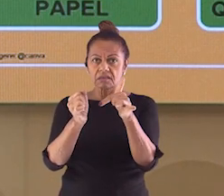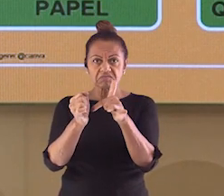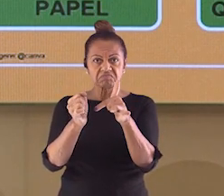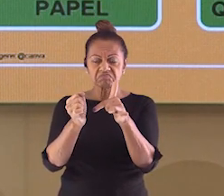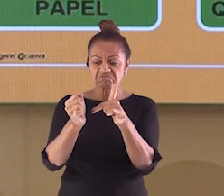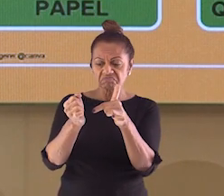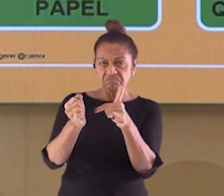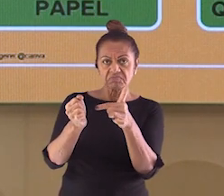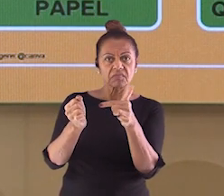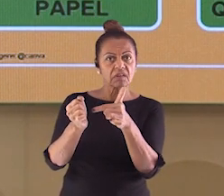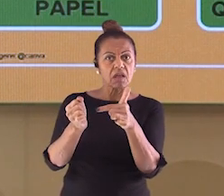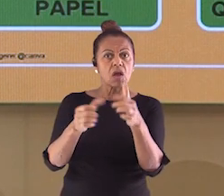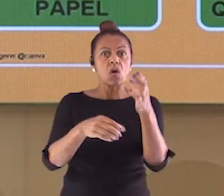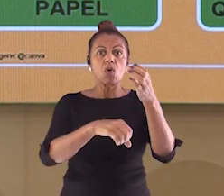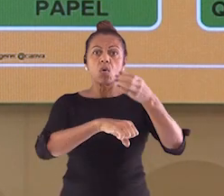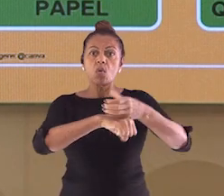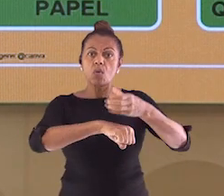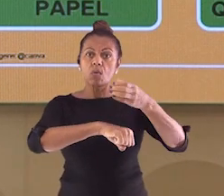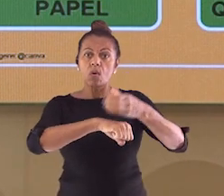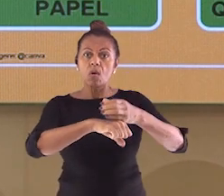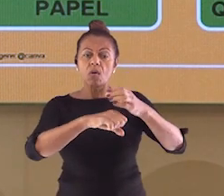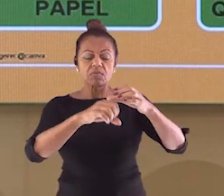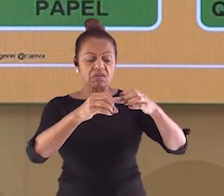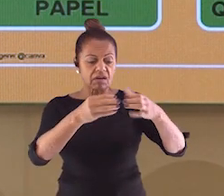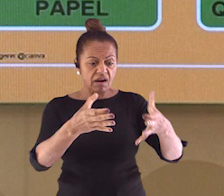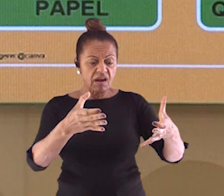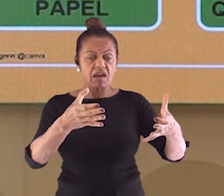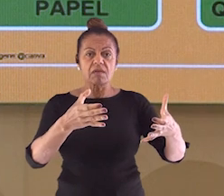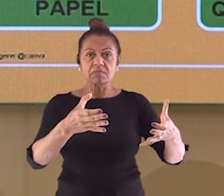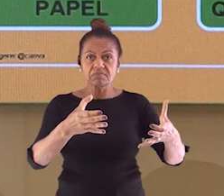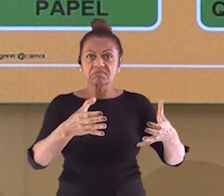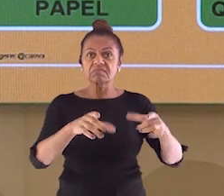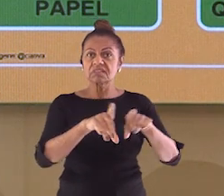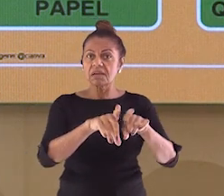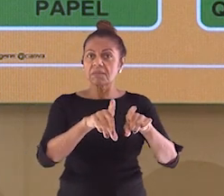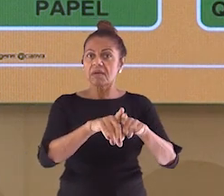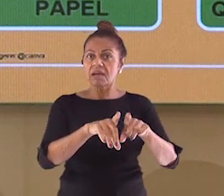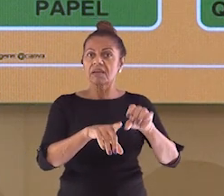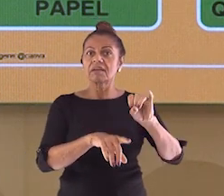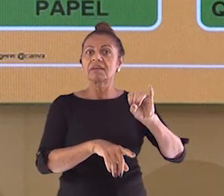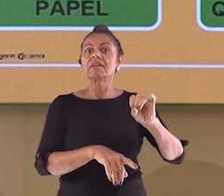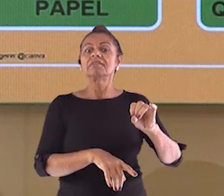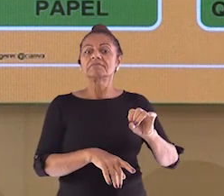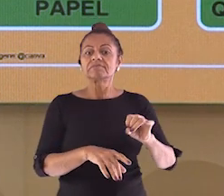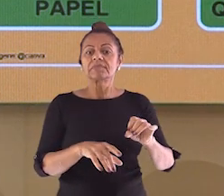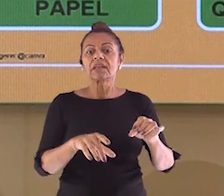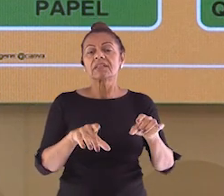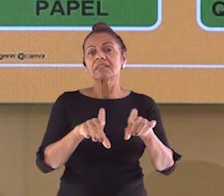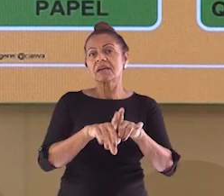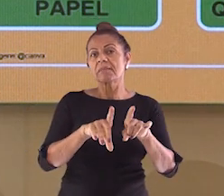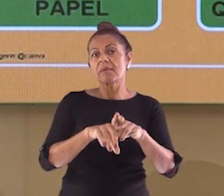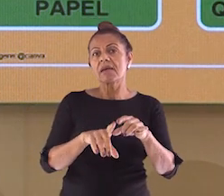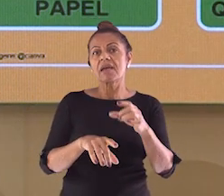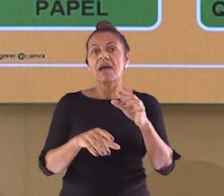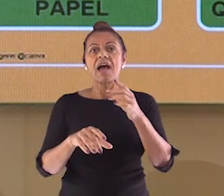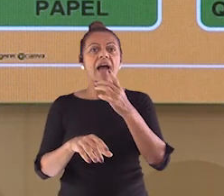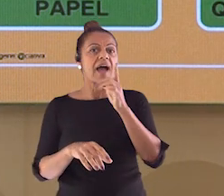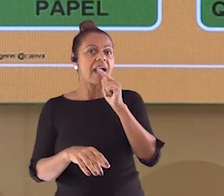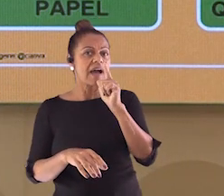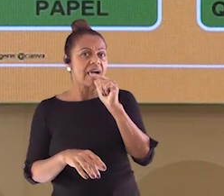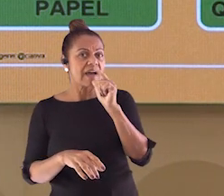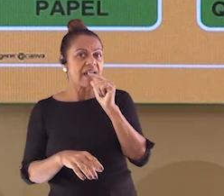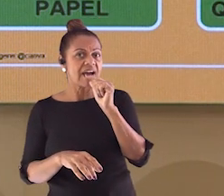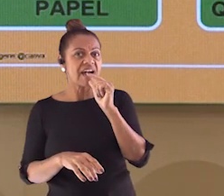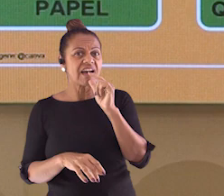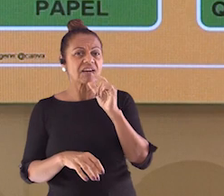quebrado também é um fenômeno físico. O congelamento da água e até mesmo uma panela